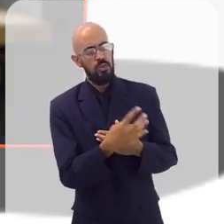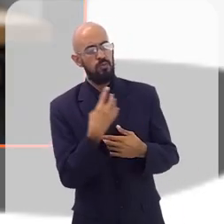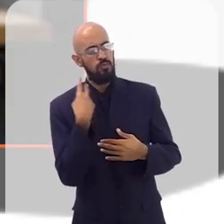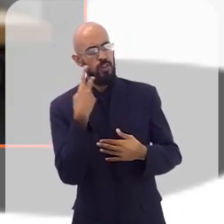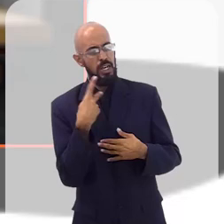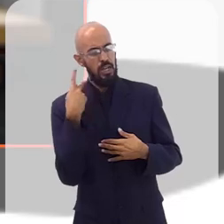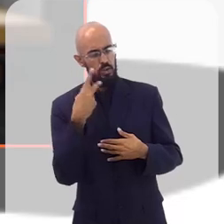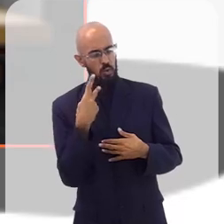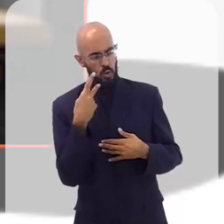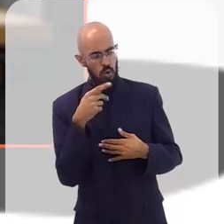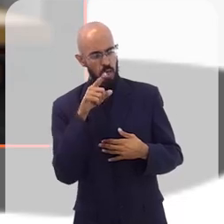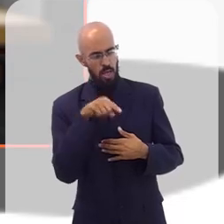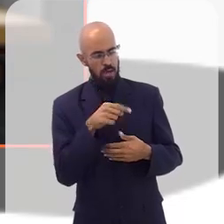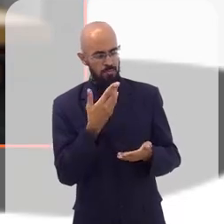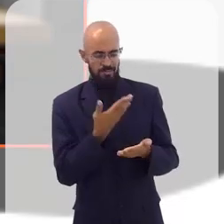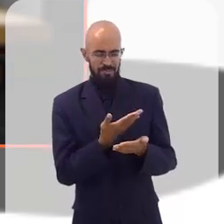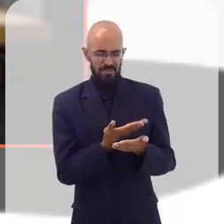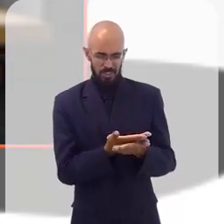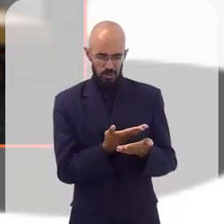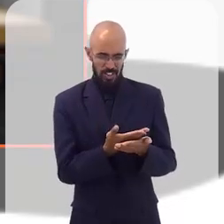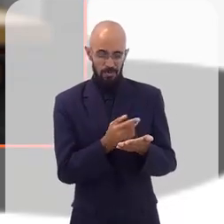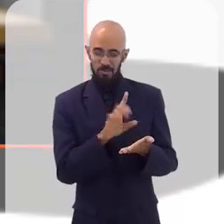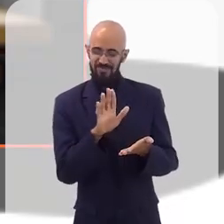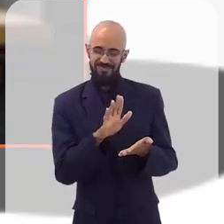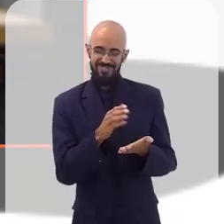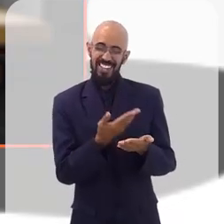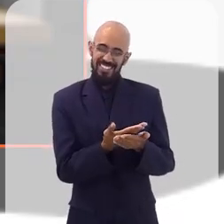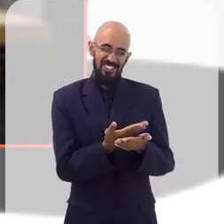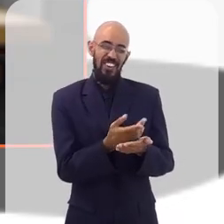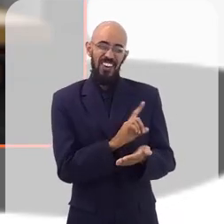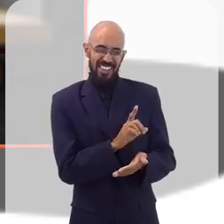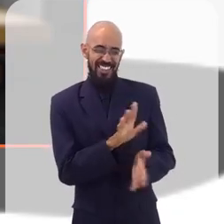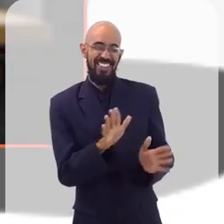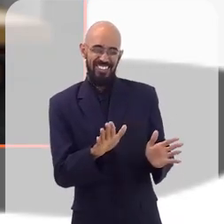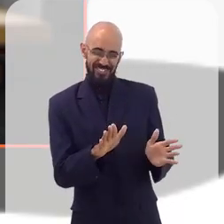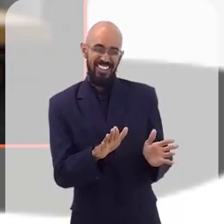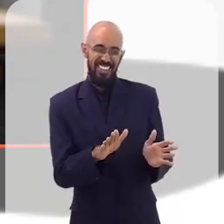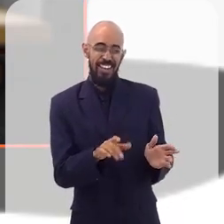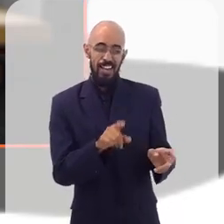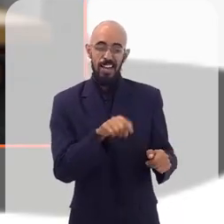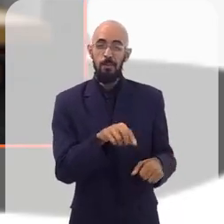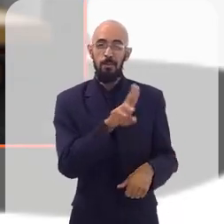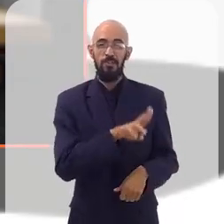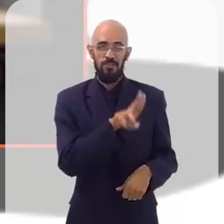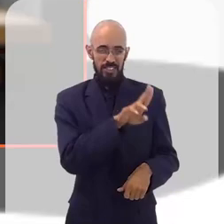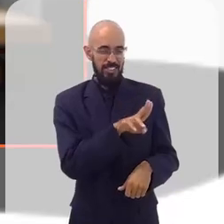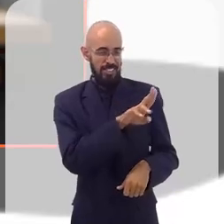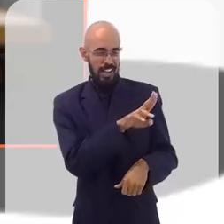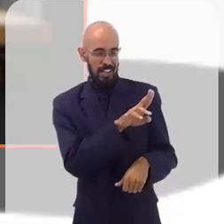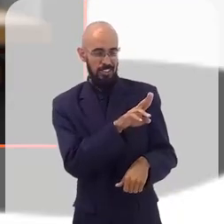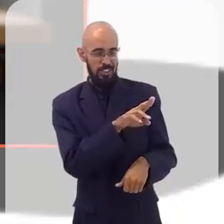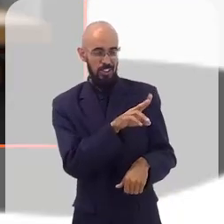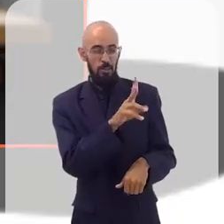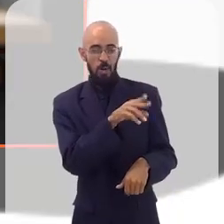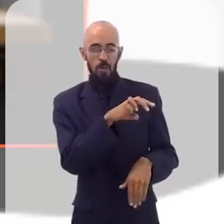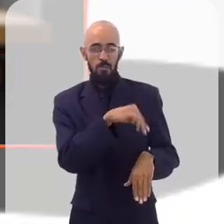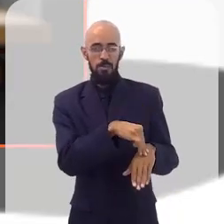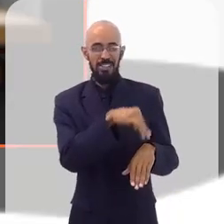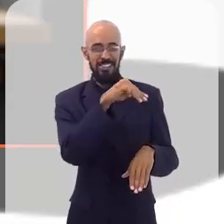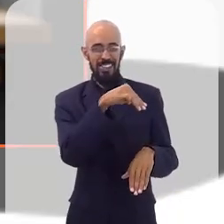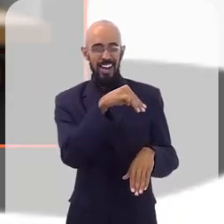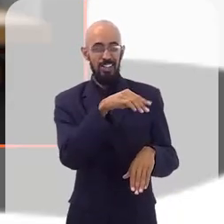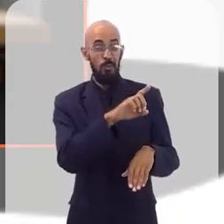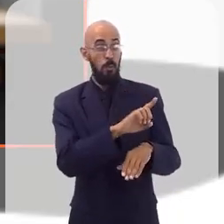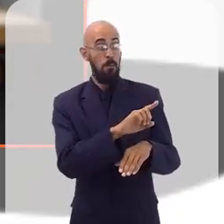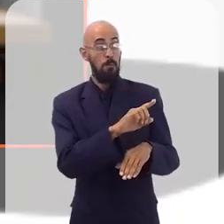Deputado o só acha que tecido vereador foi uma escola eu acho que o passando até modesta né eu